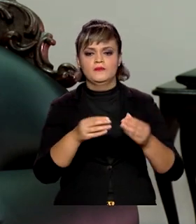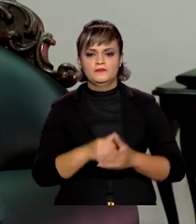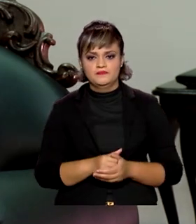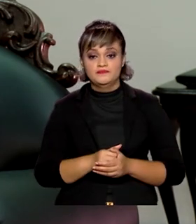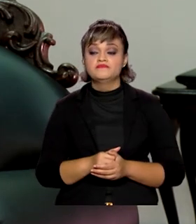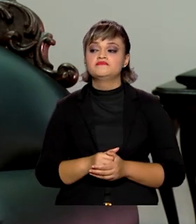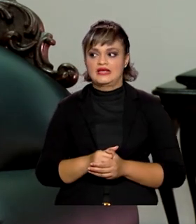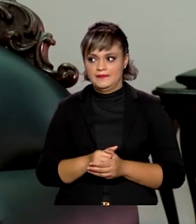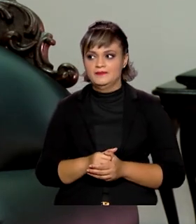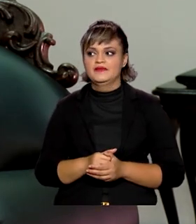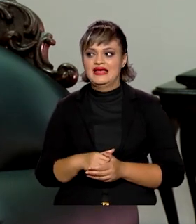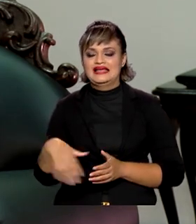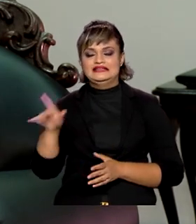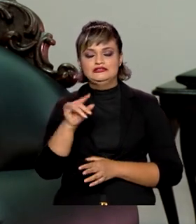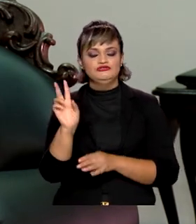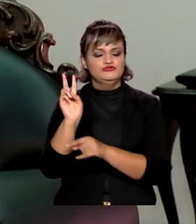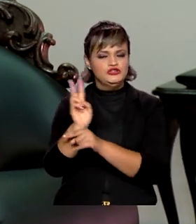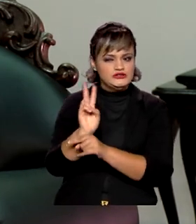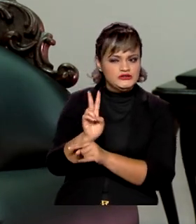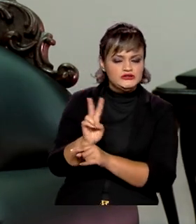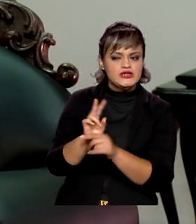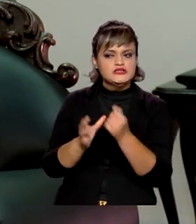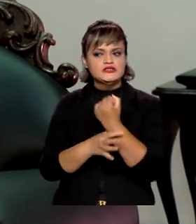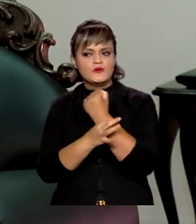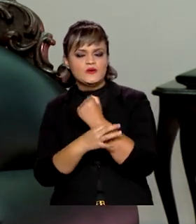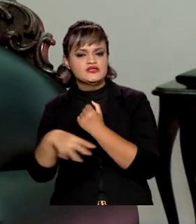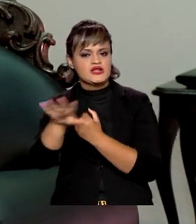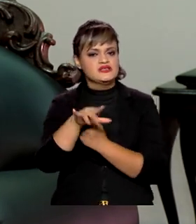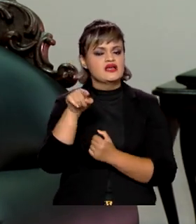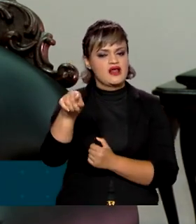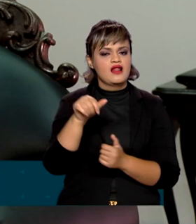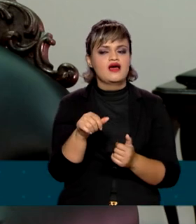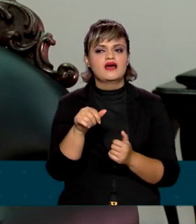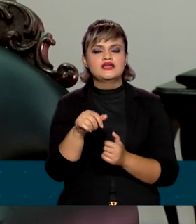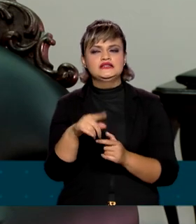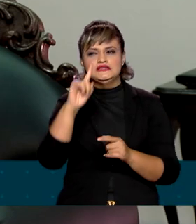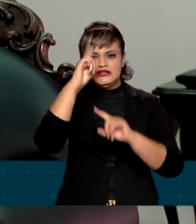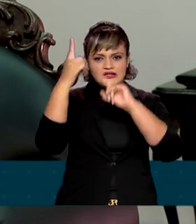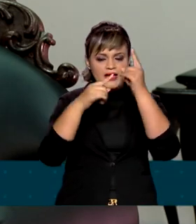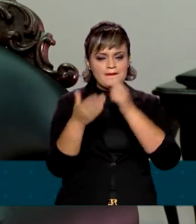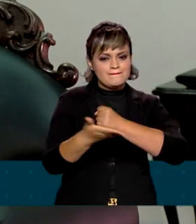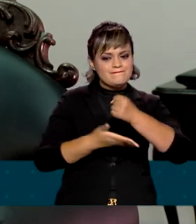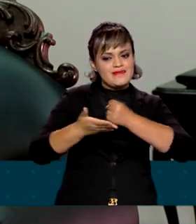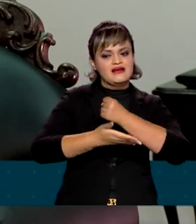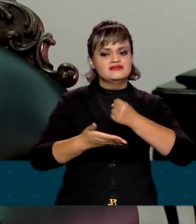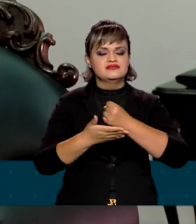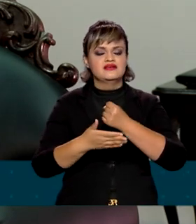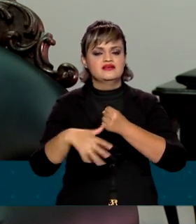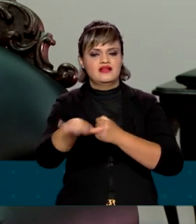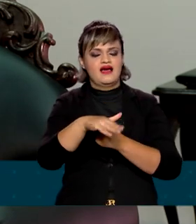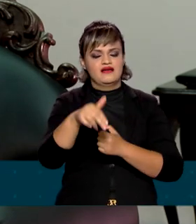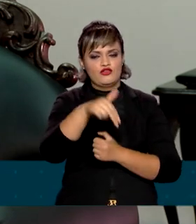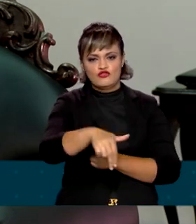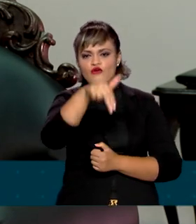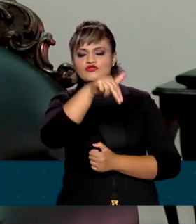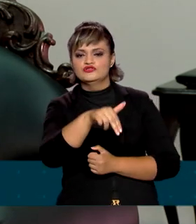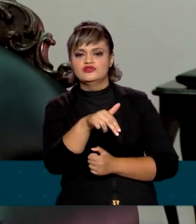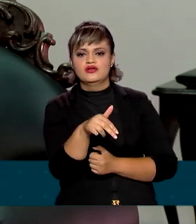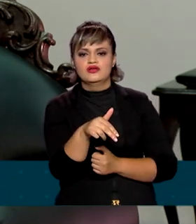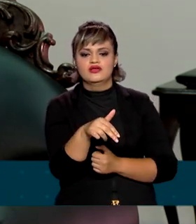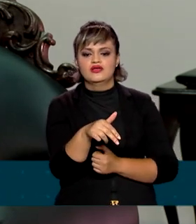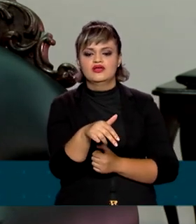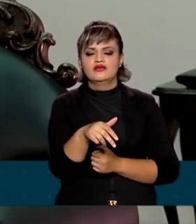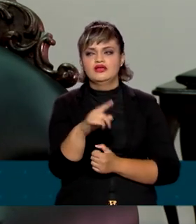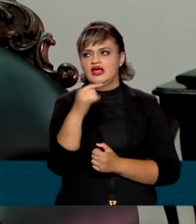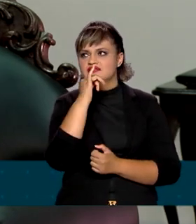manutenção dessas forças de segurança naquela região a gente tem ideia de criar algumas bases permanentes na região norte inclusive